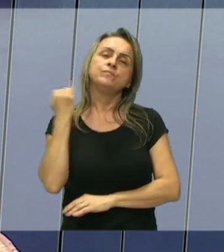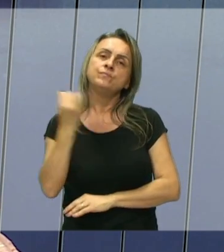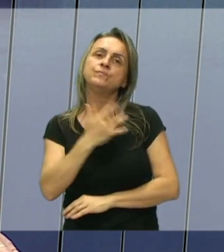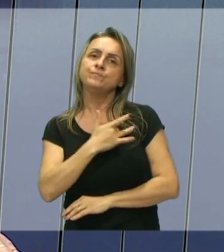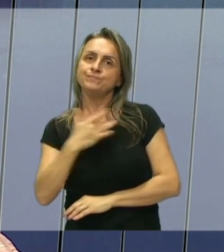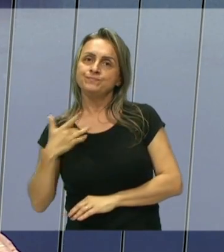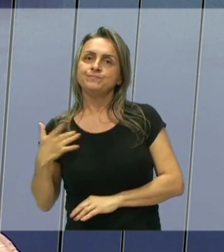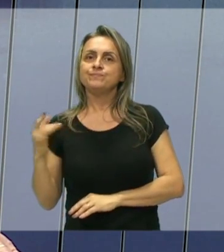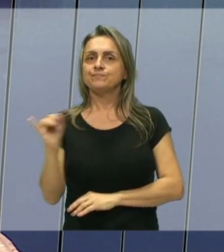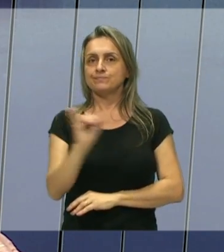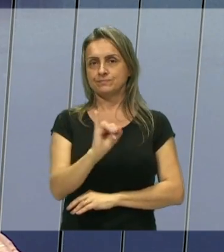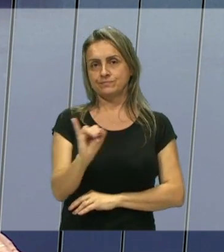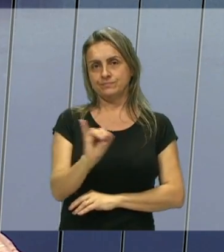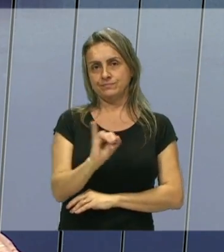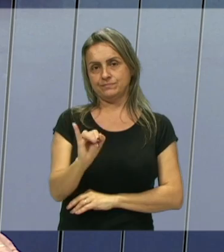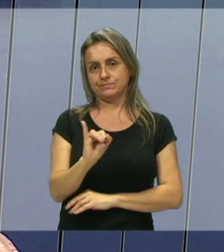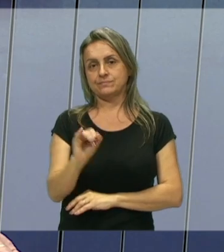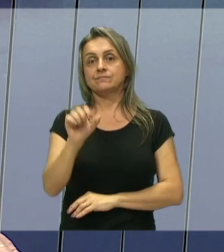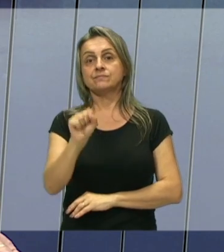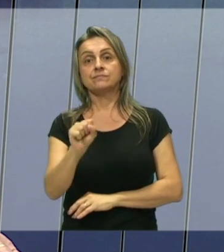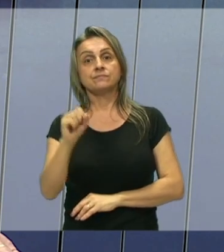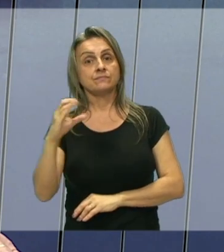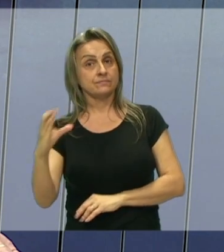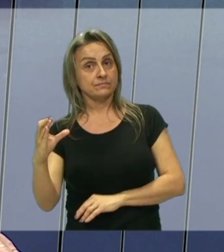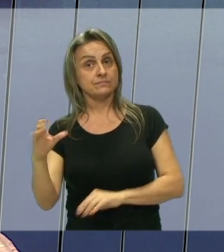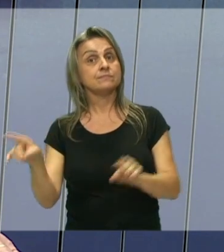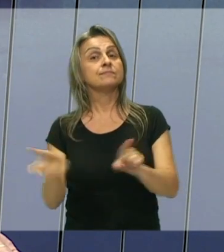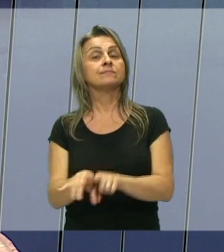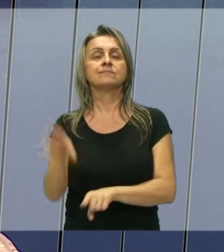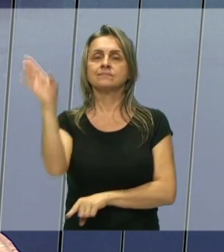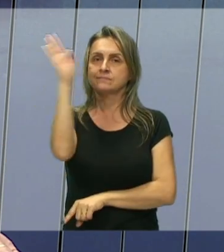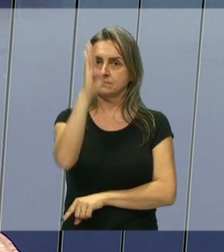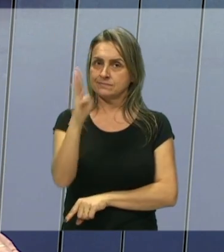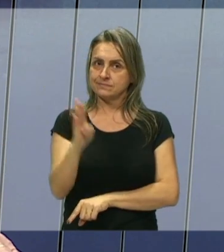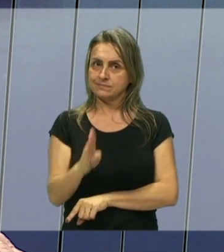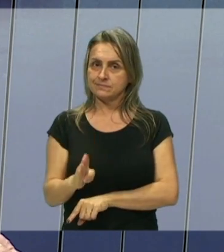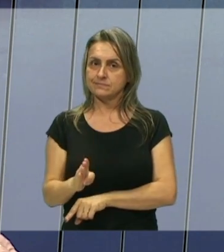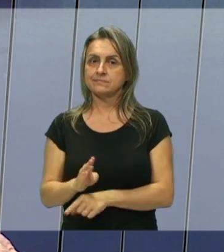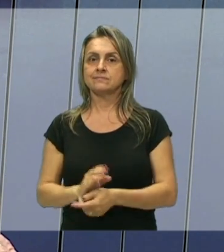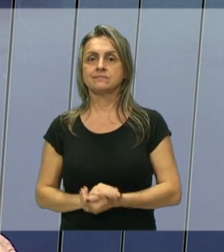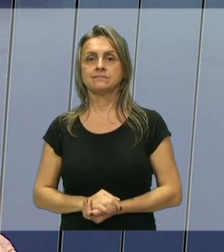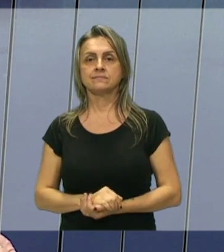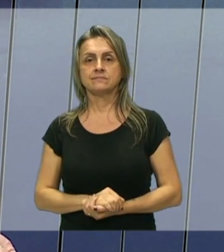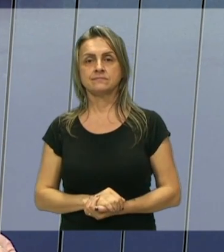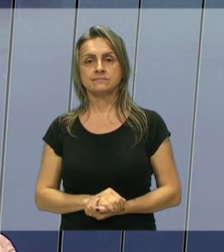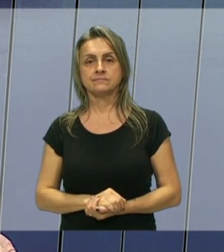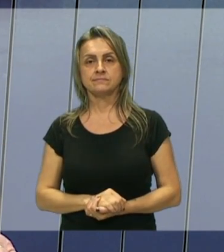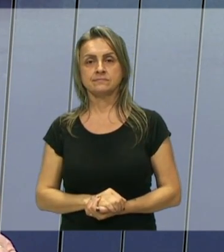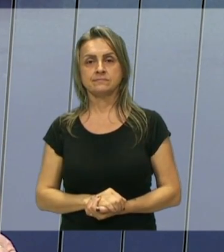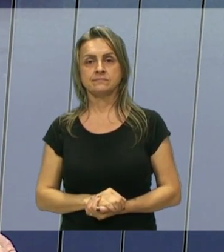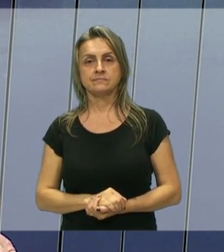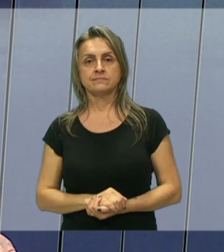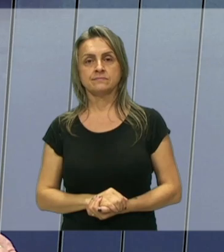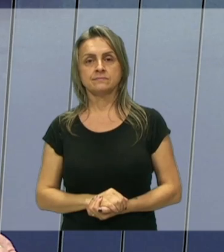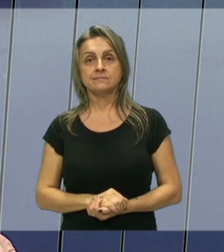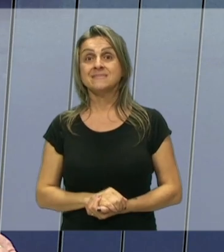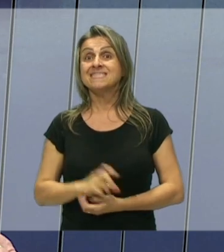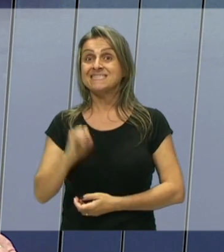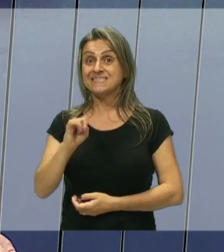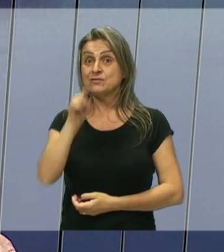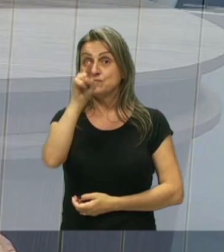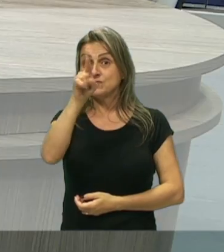de Itajaí, de Santa Catarina e do Brasil. Porque quando nós damos uma